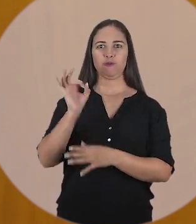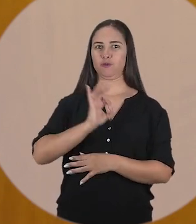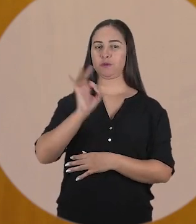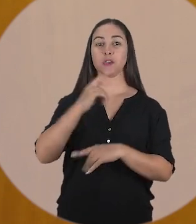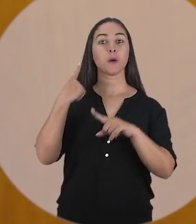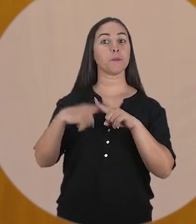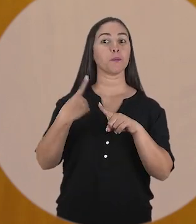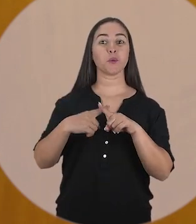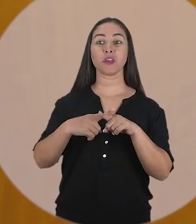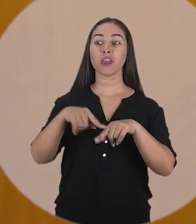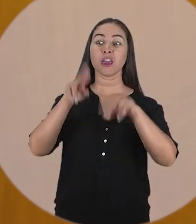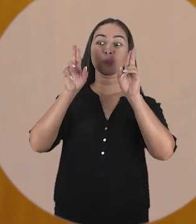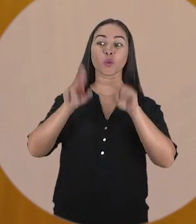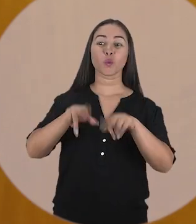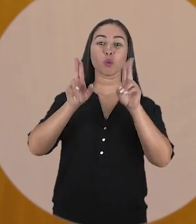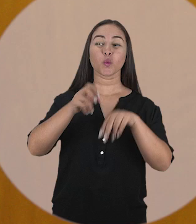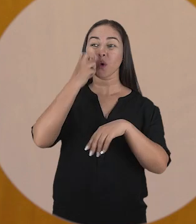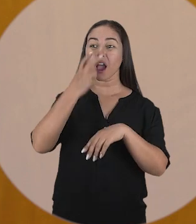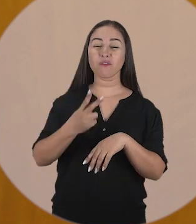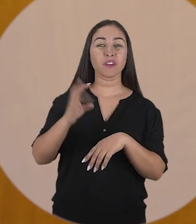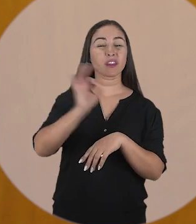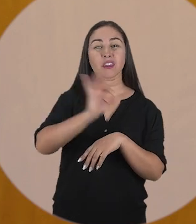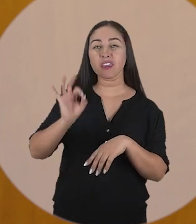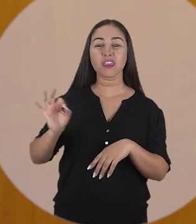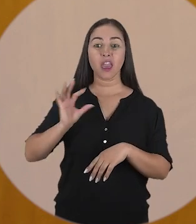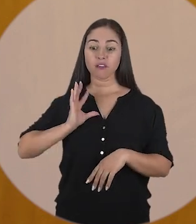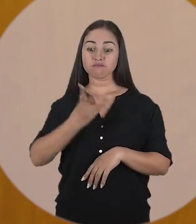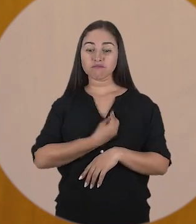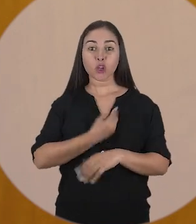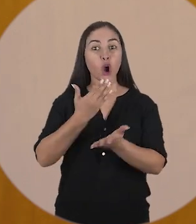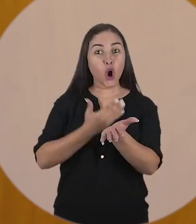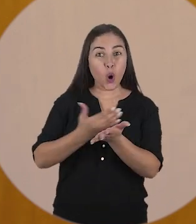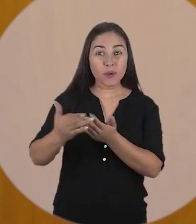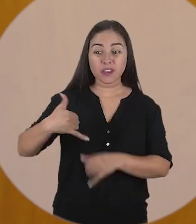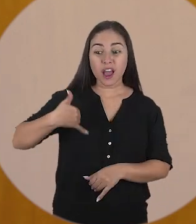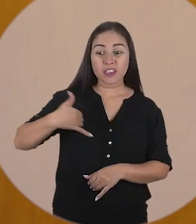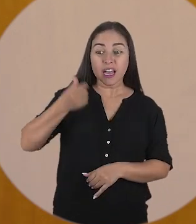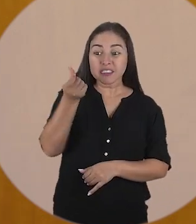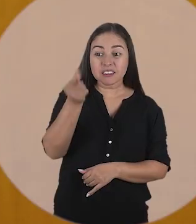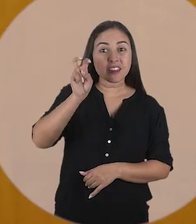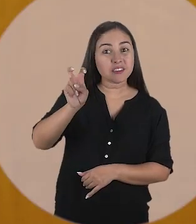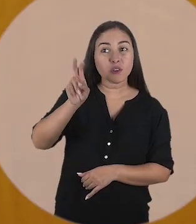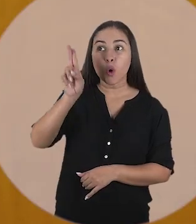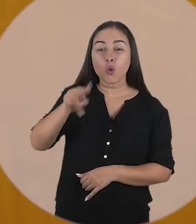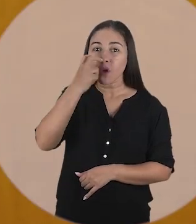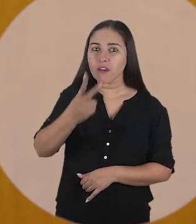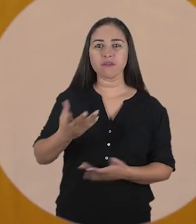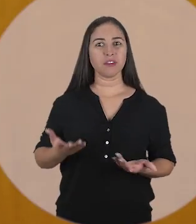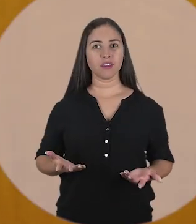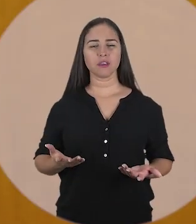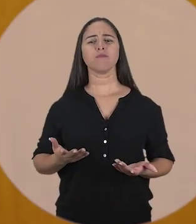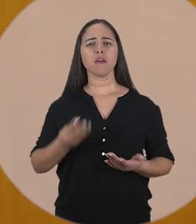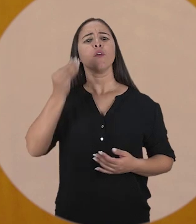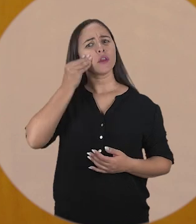porque eu nunca vi ninguém transicionar, começar com 65 anos de idade. Aí foi